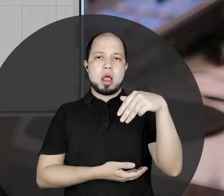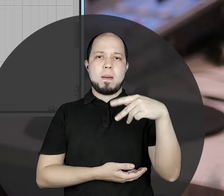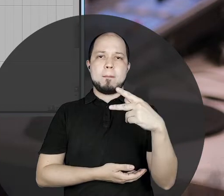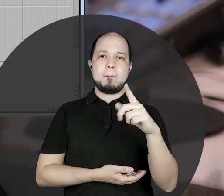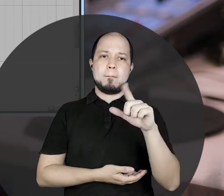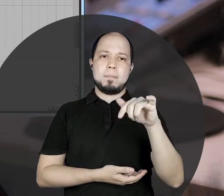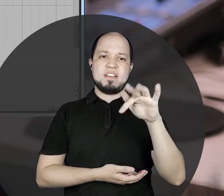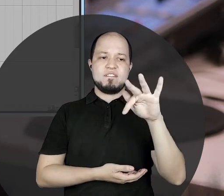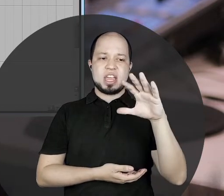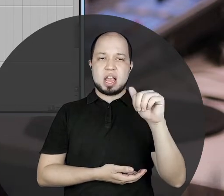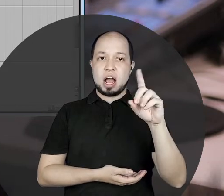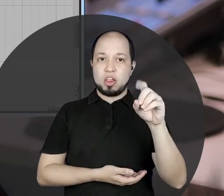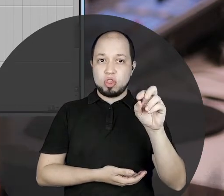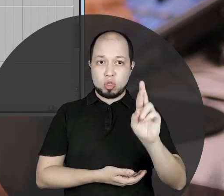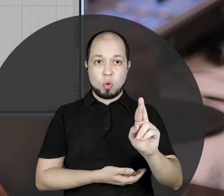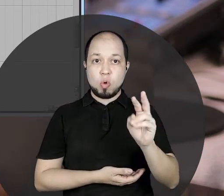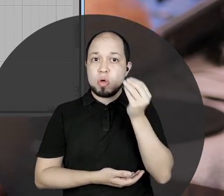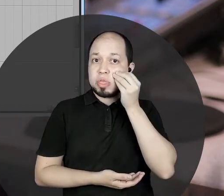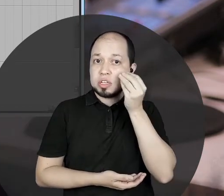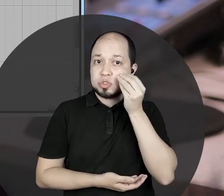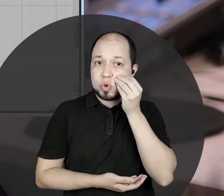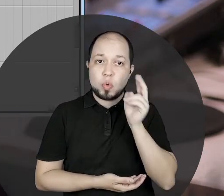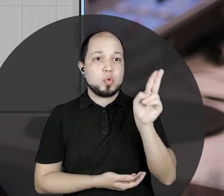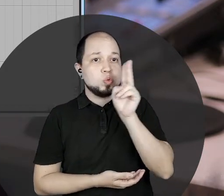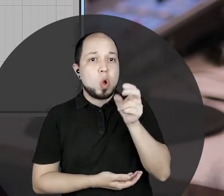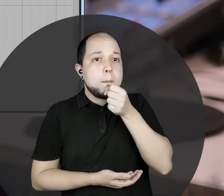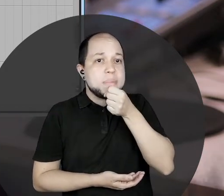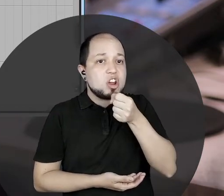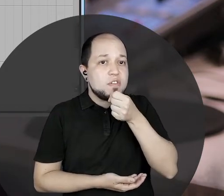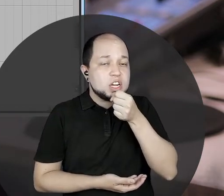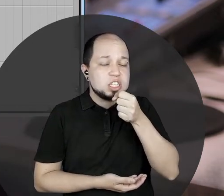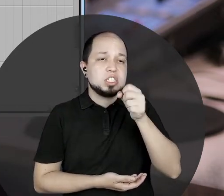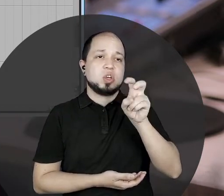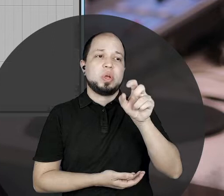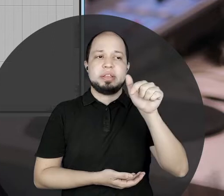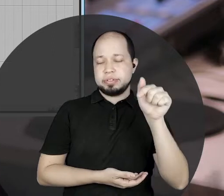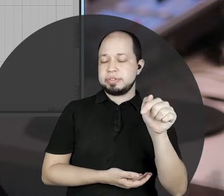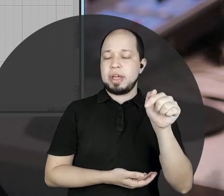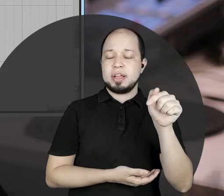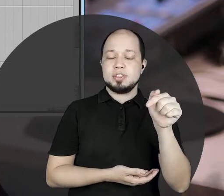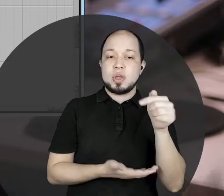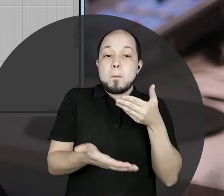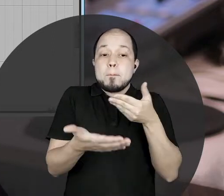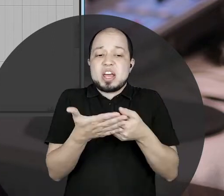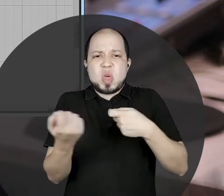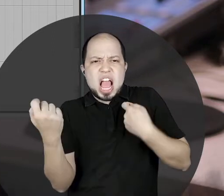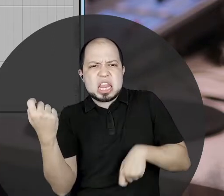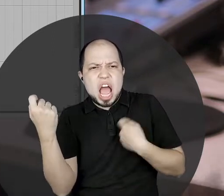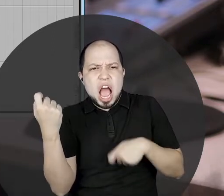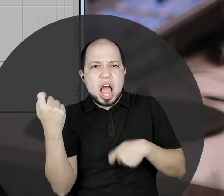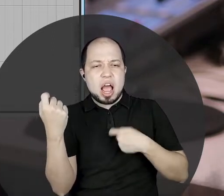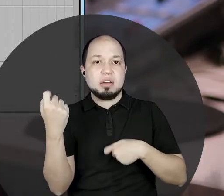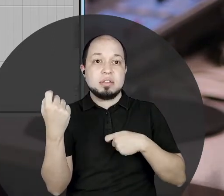colocou um amplificador, testou algumas posições. Eu coloquei um microfone, um 57, mais pertinho ali do falante da guitarra